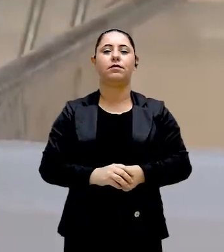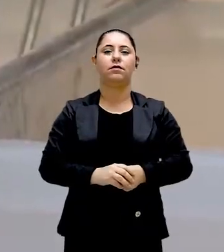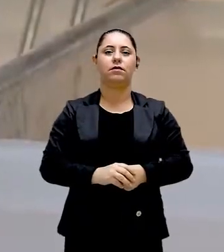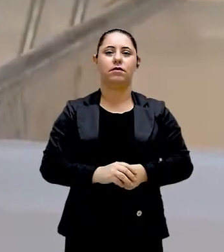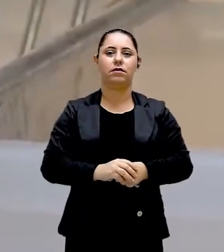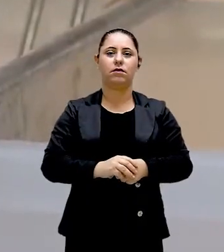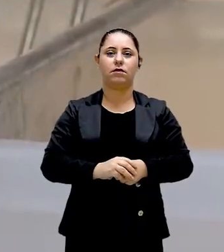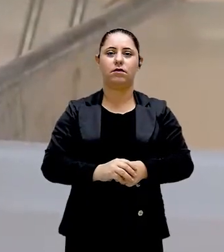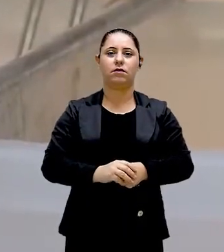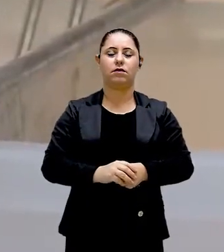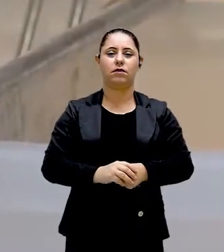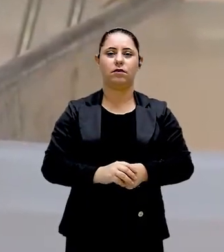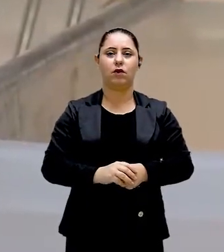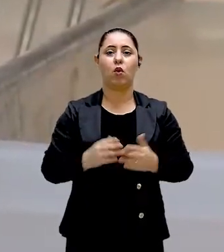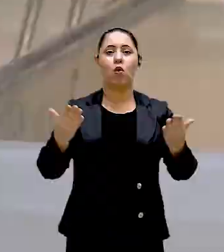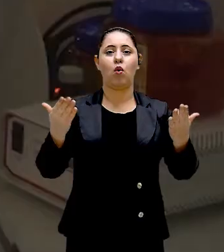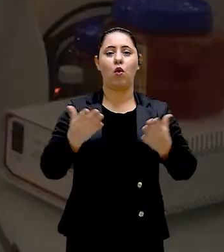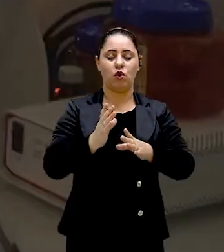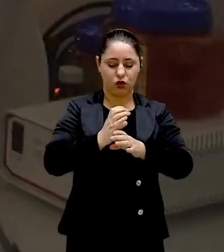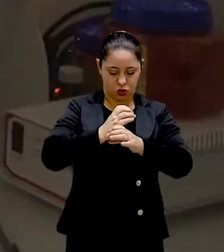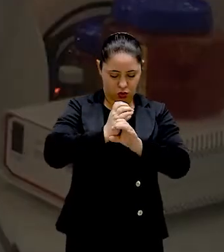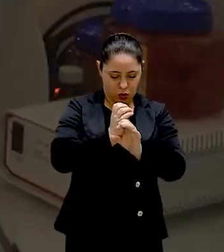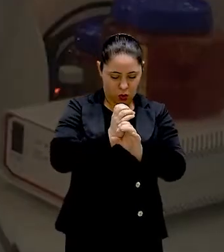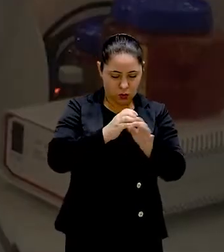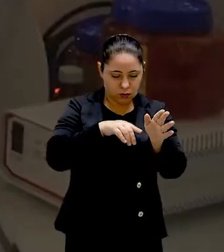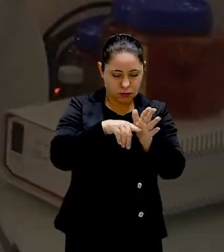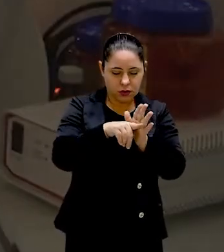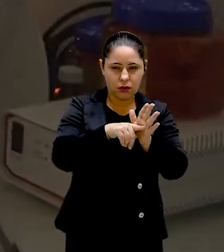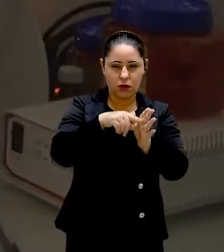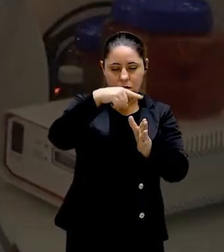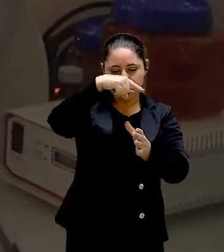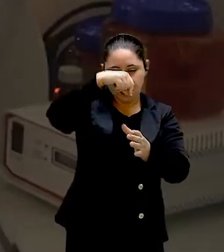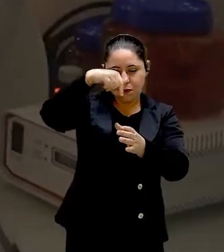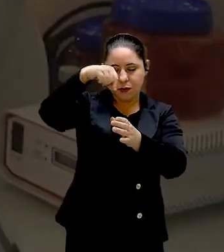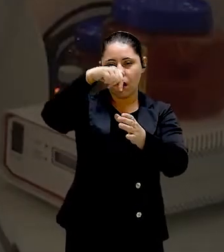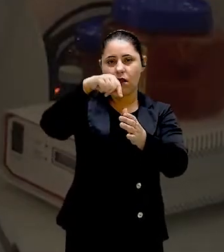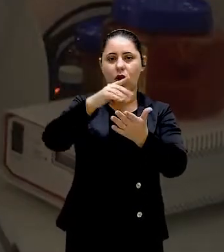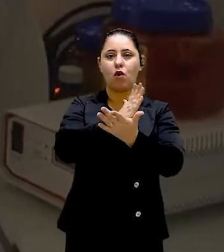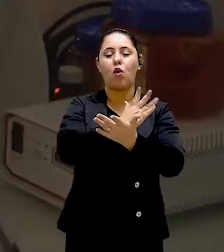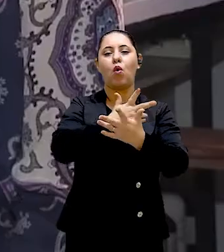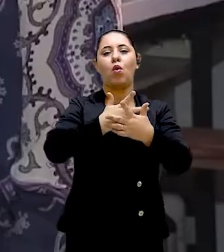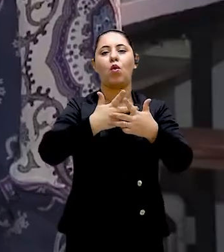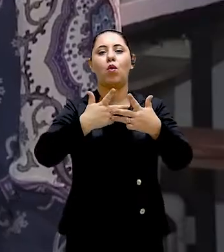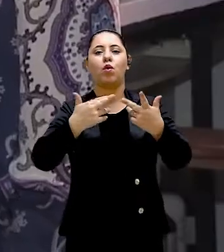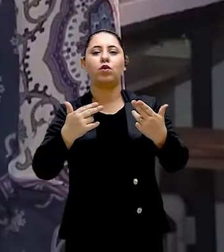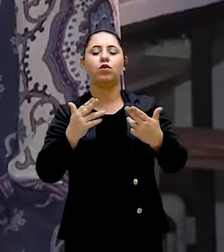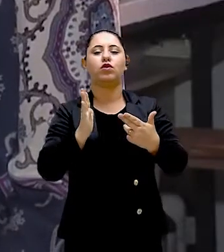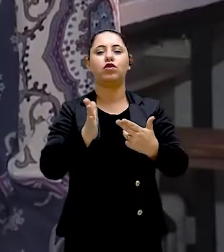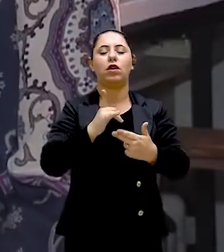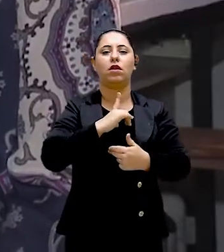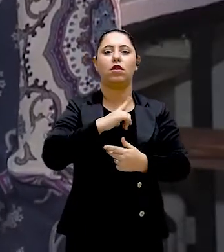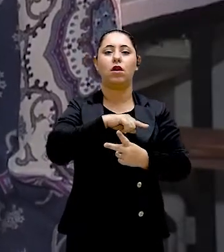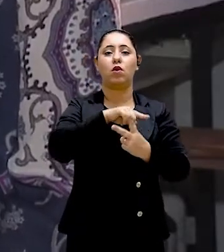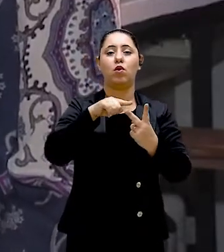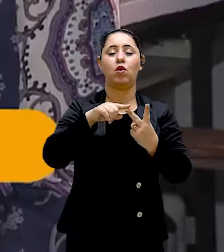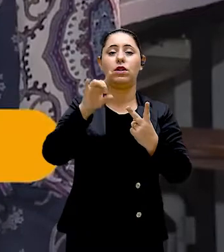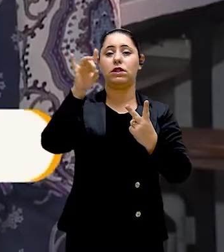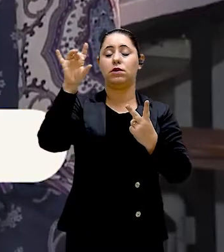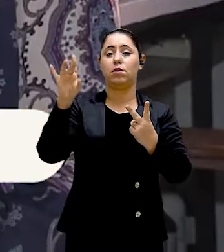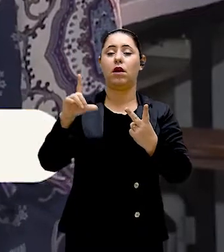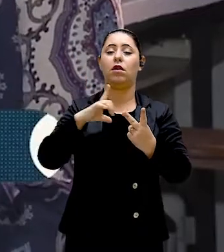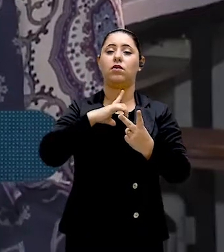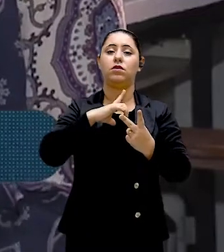O nosso laboratório hoje tem alguns compostos, 2 compostos especiais que se mostraram